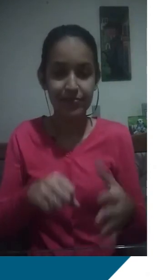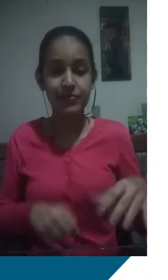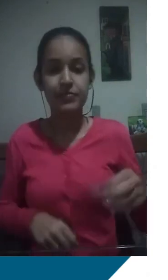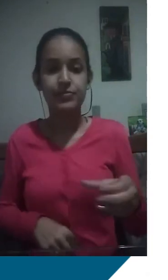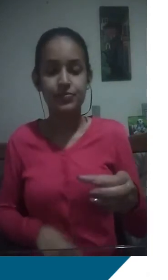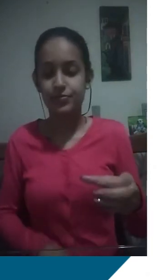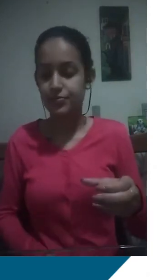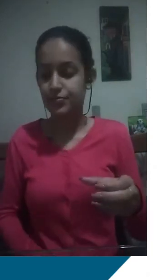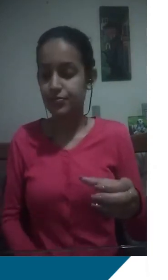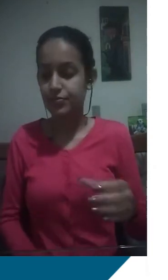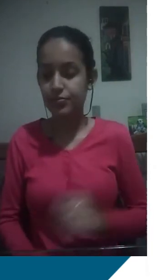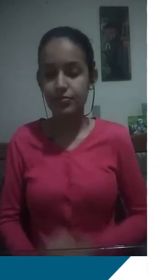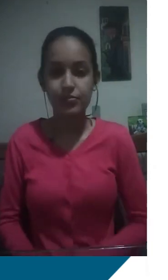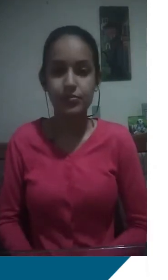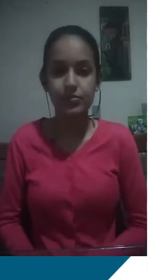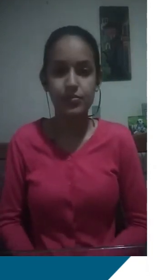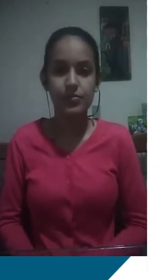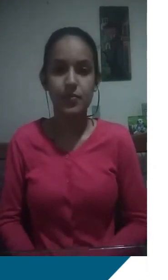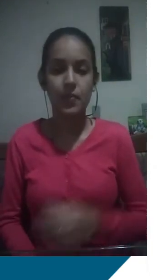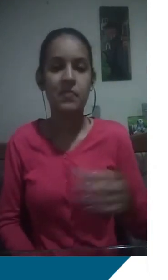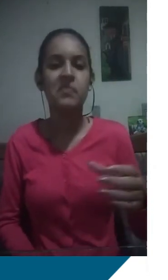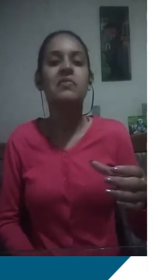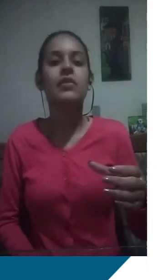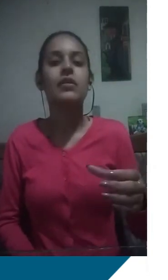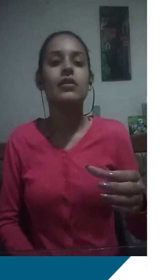recipiente. Coloquei em outro recipiente. Tá?